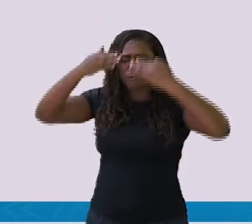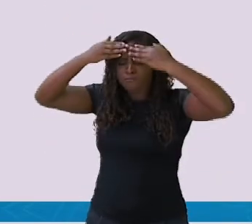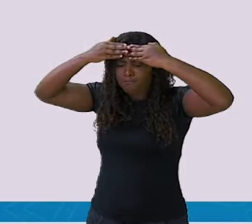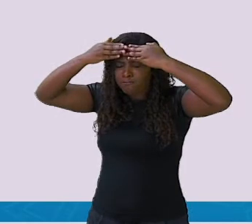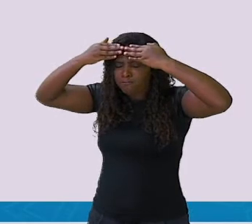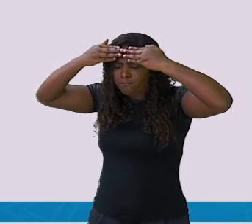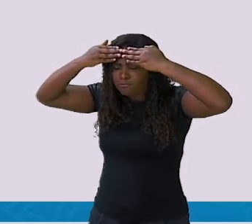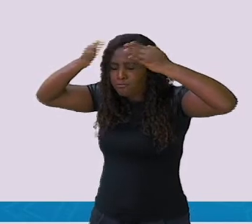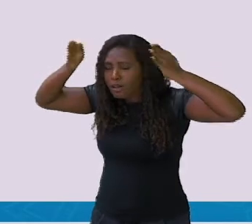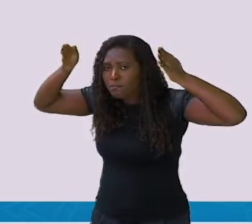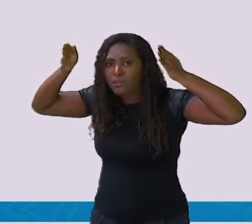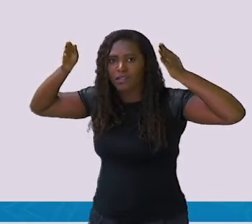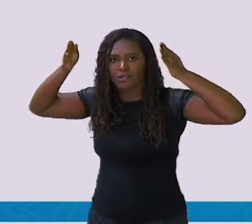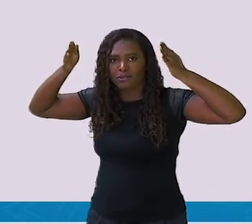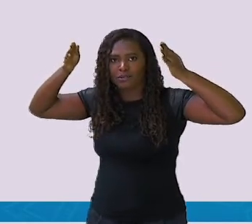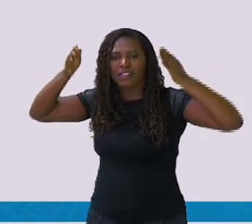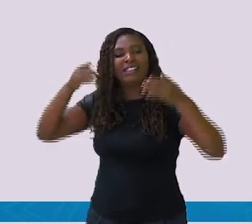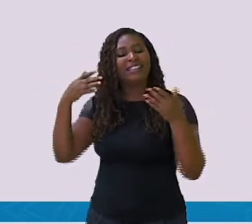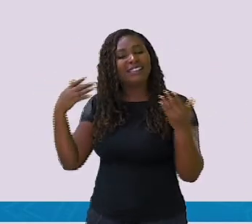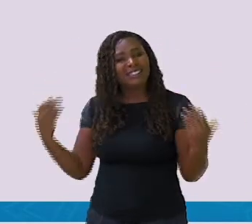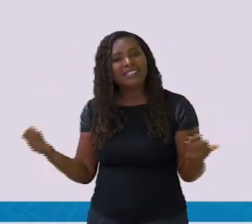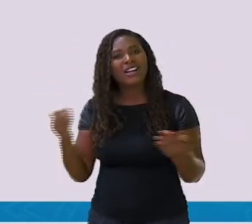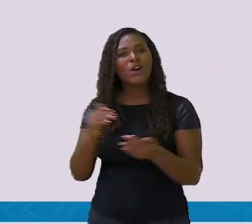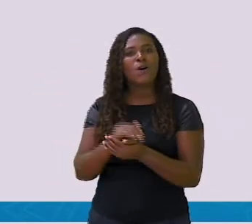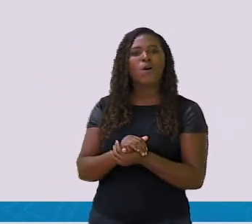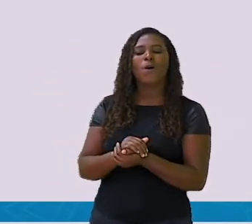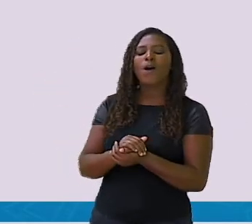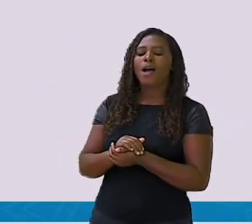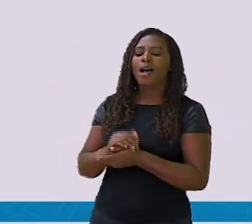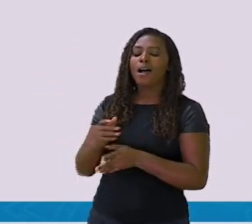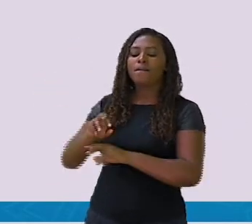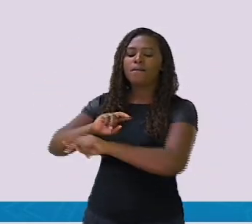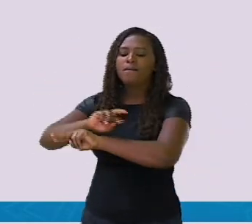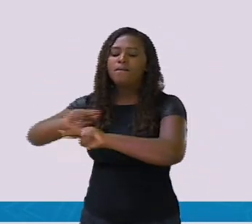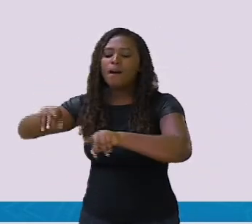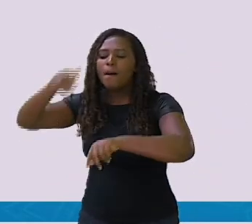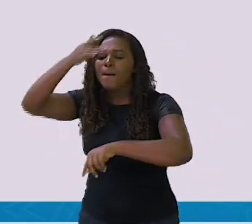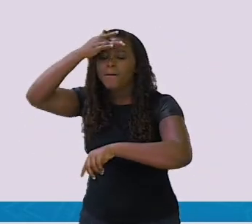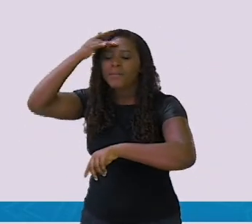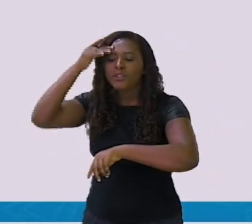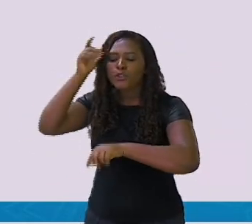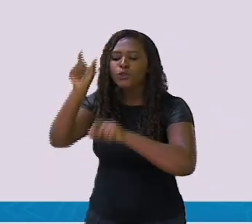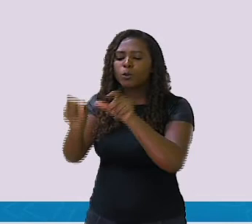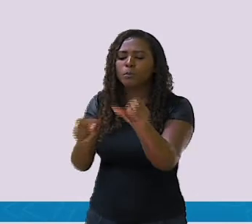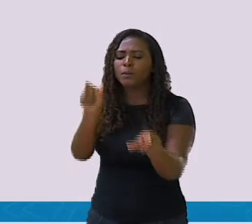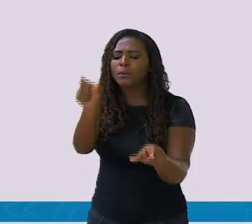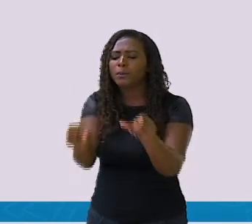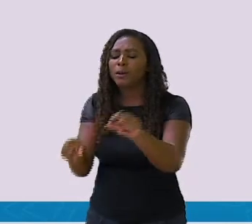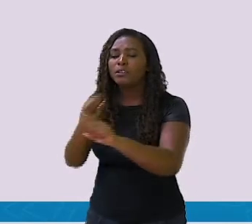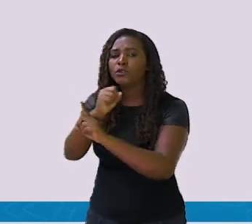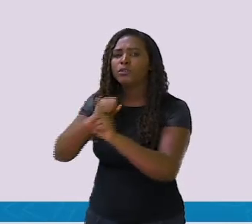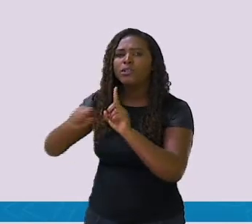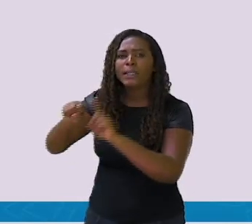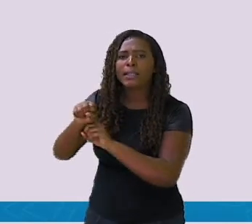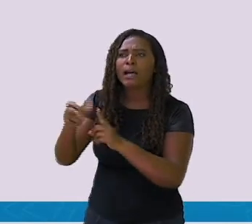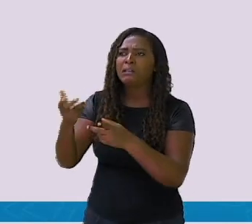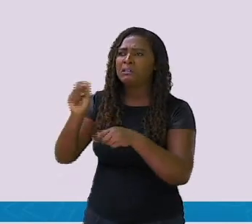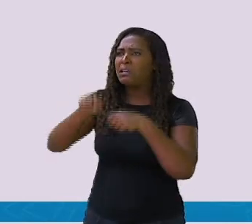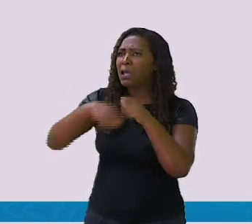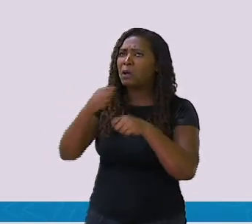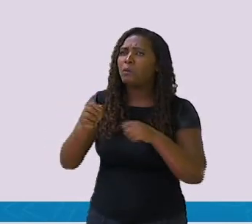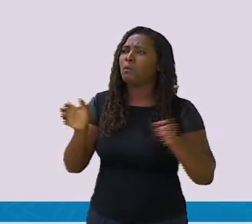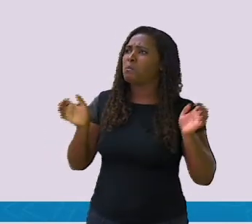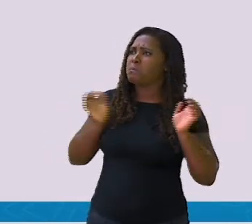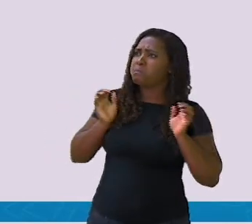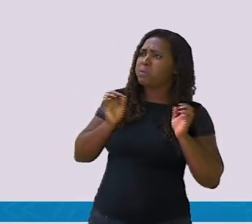esse ensino passa a ser acessível a diferentes parcelas da sociedade, independente da sua origem social ou econômica. Lembra que a gente falou